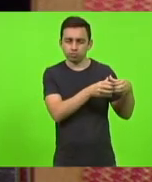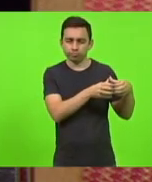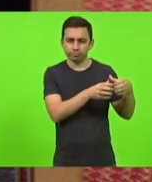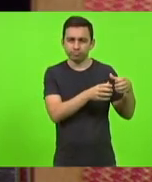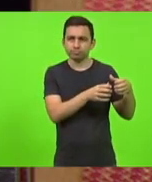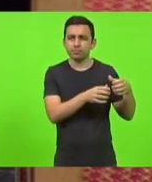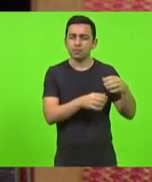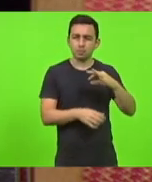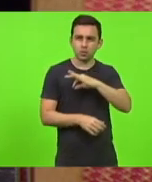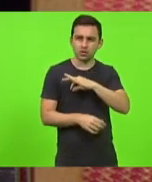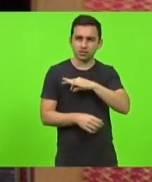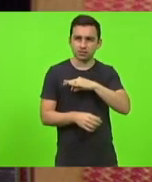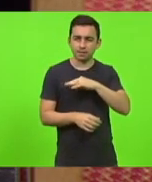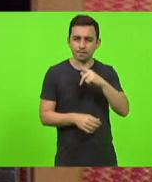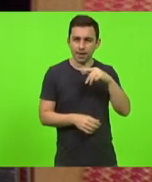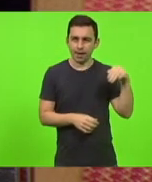militar,